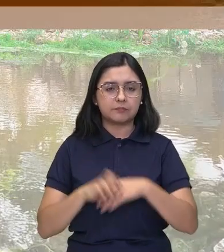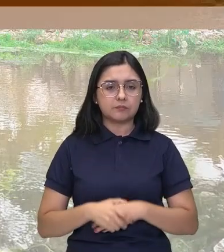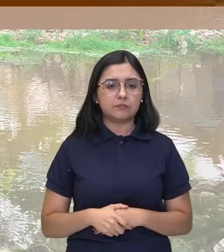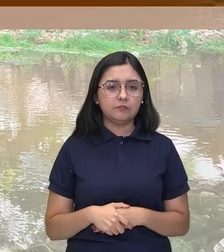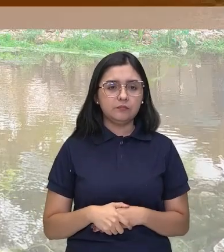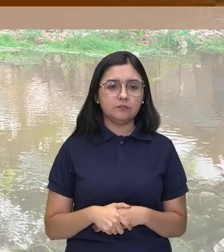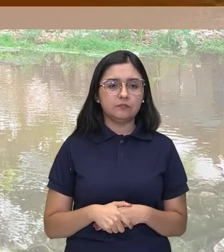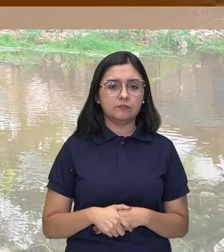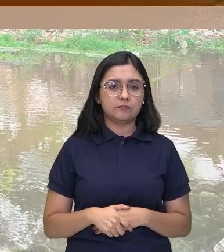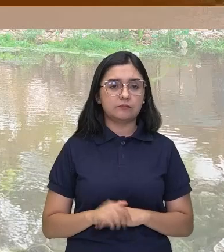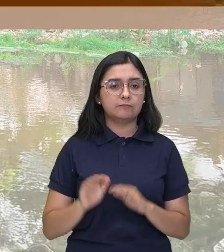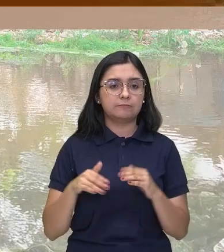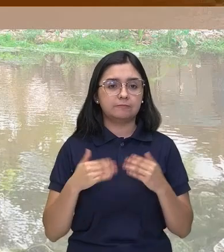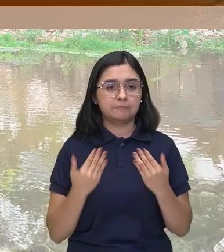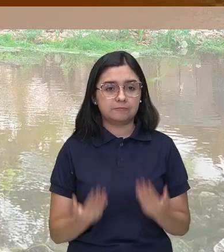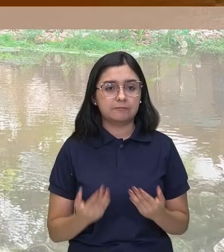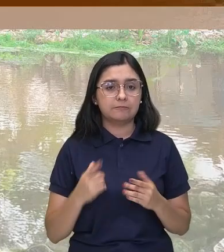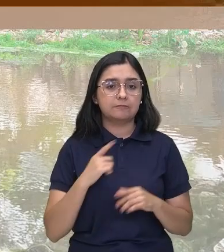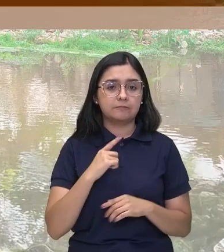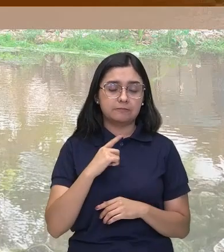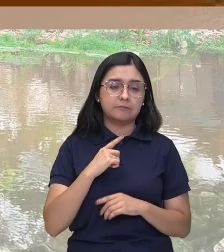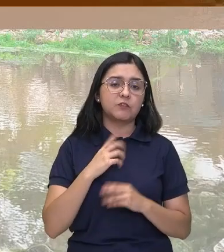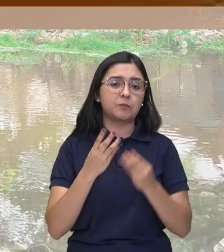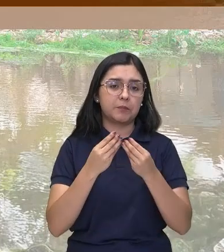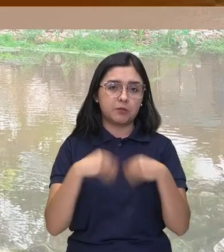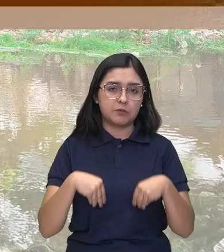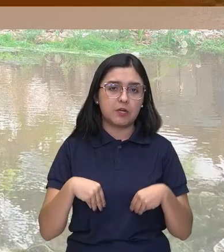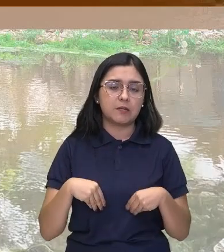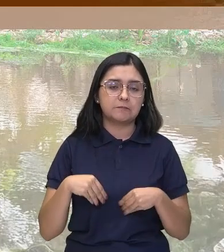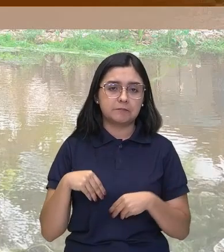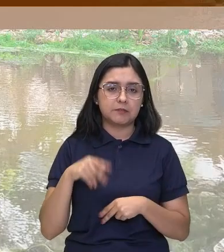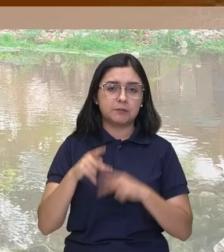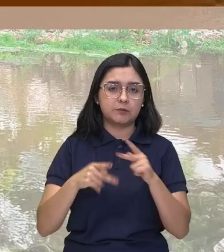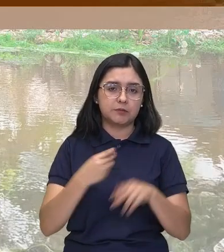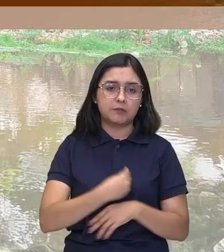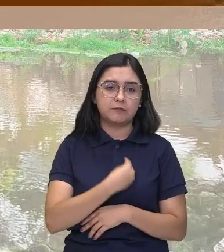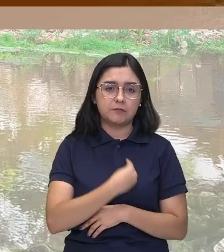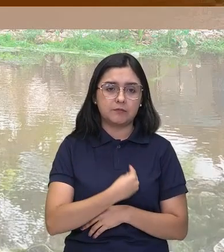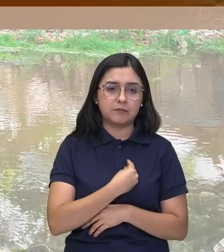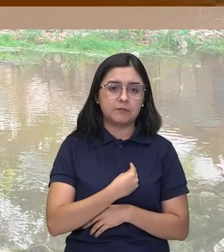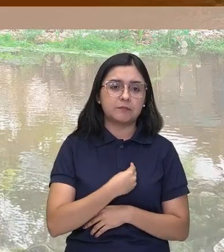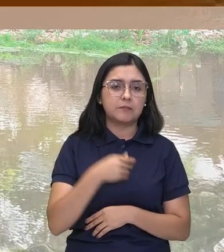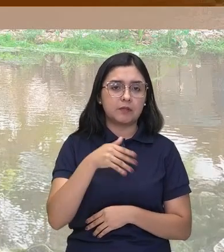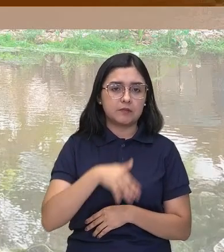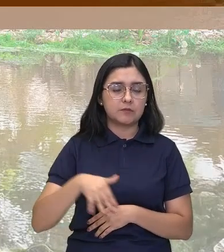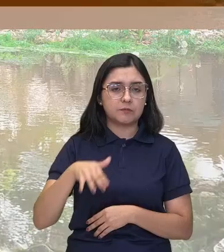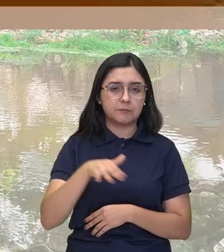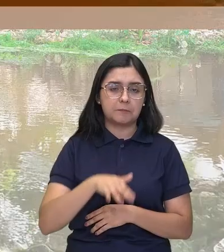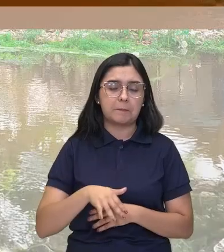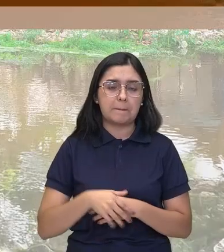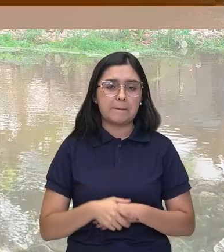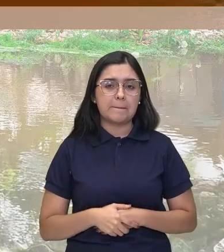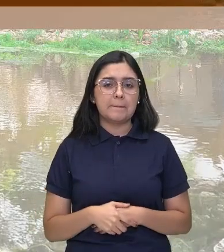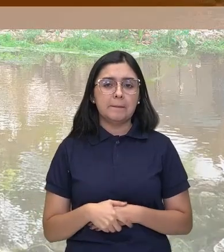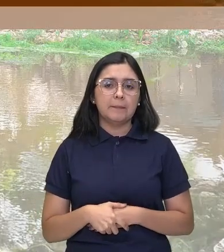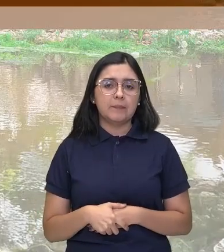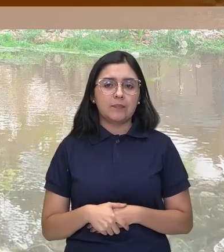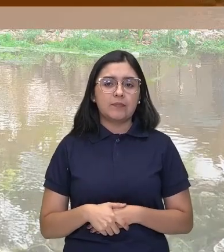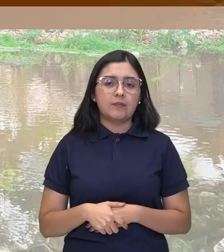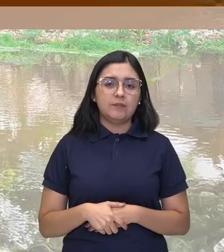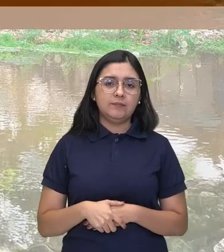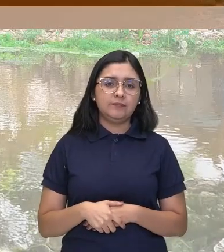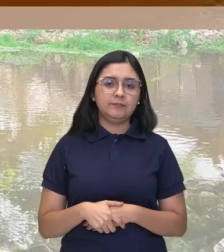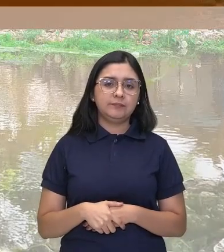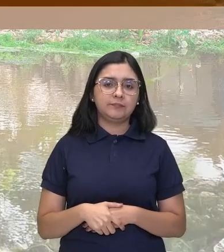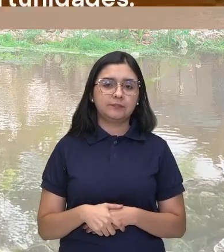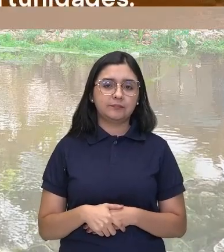vezes. Então, elas são as mais afetadas em relação à questão ambiental, né? A primeira opção, né? Vamos até ver essa outra